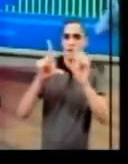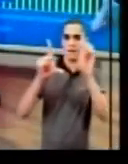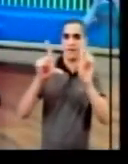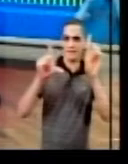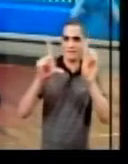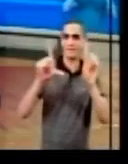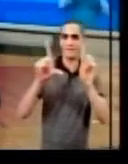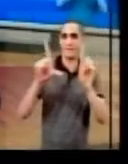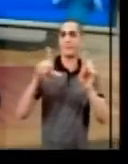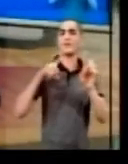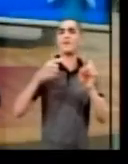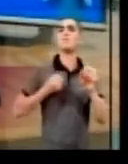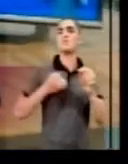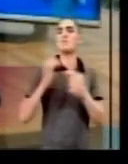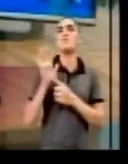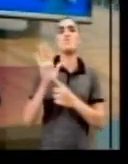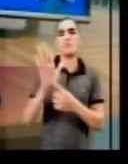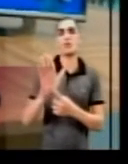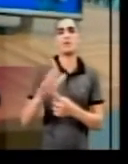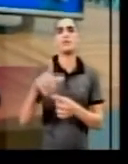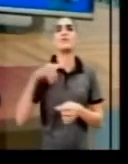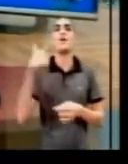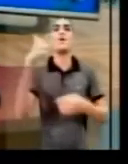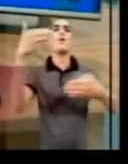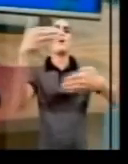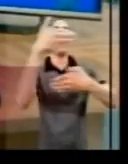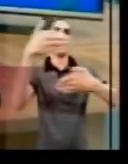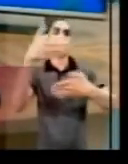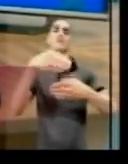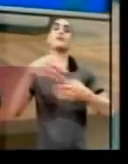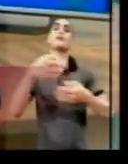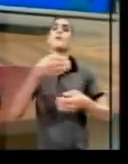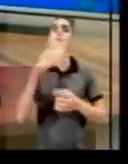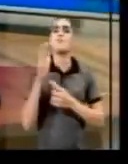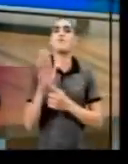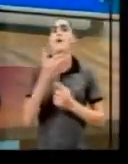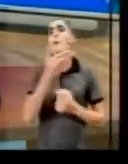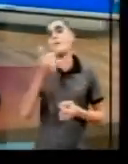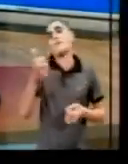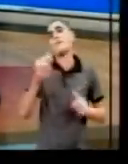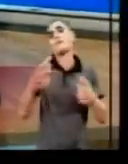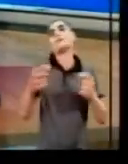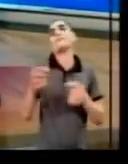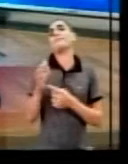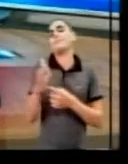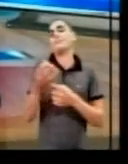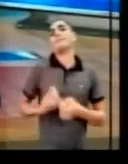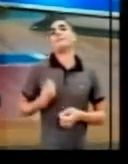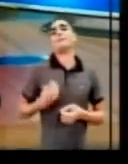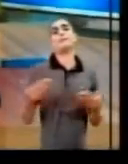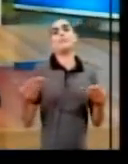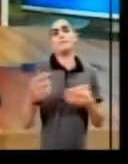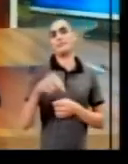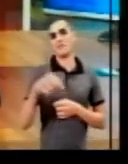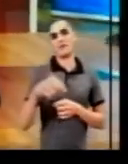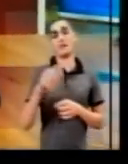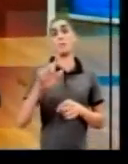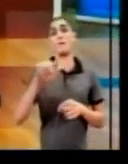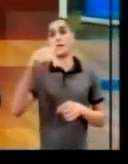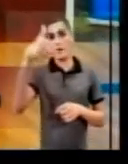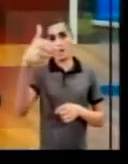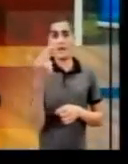mais visível isso, né? Que não está aqui. Tem um outro slide que na próxima live a gente